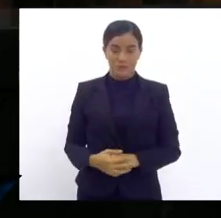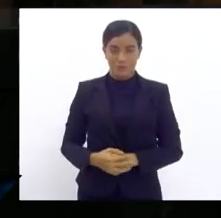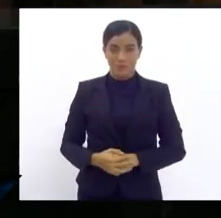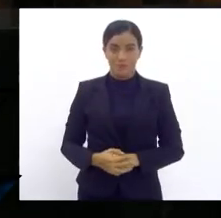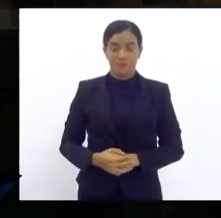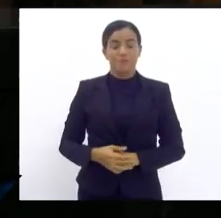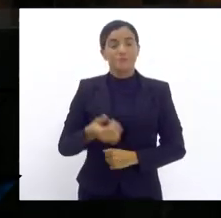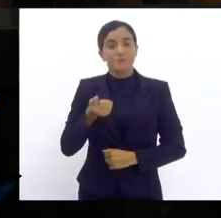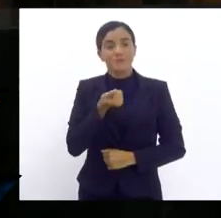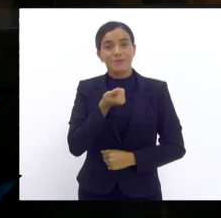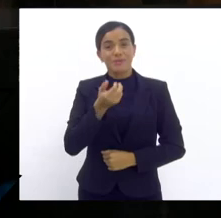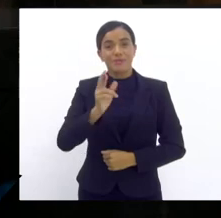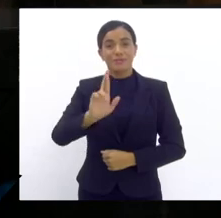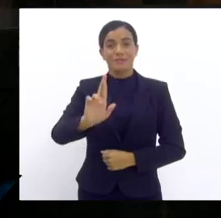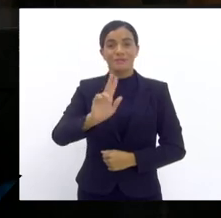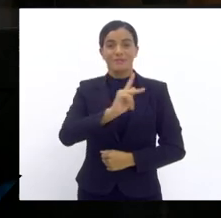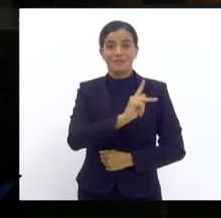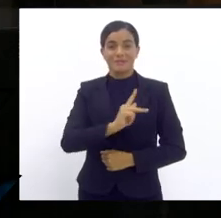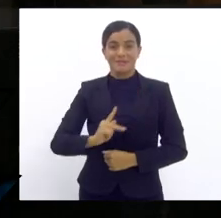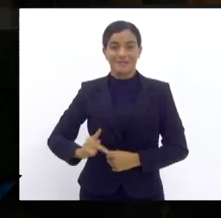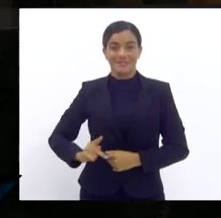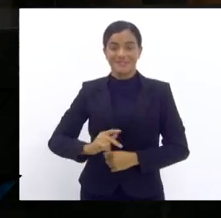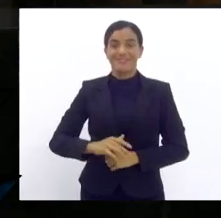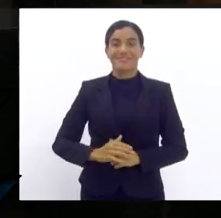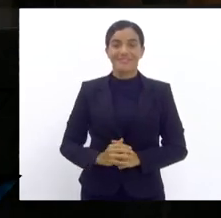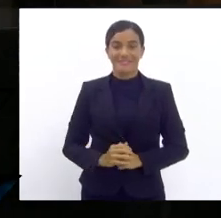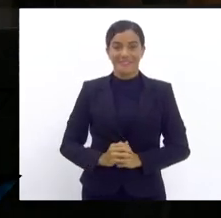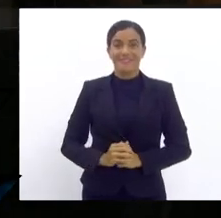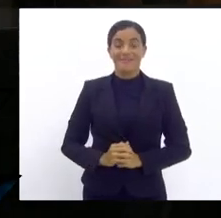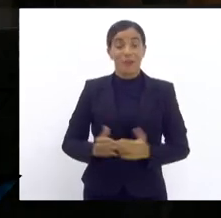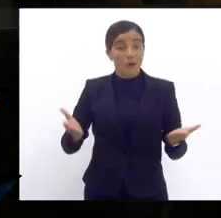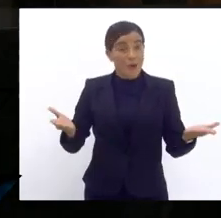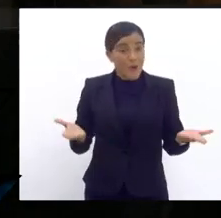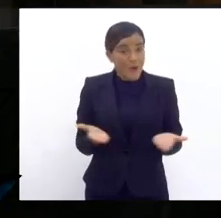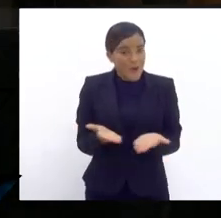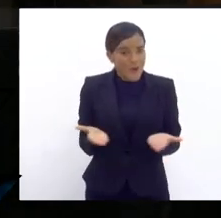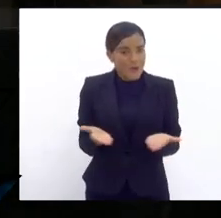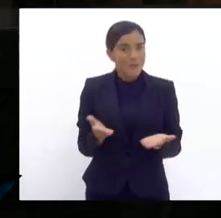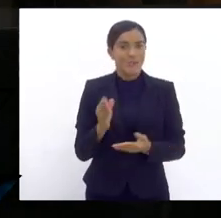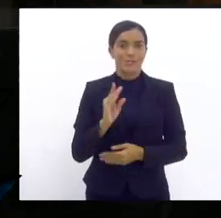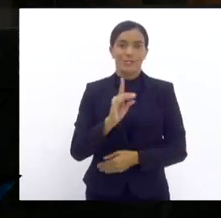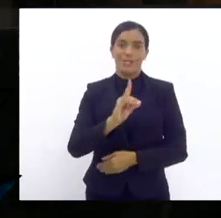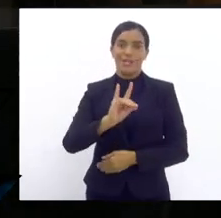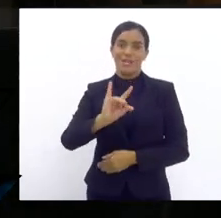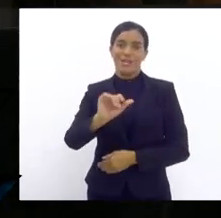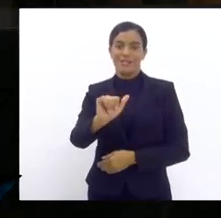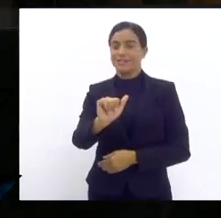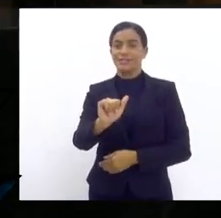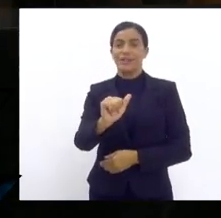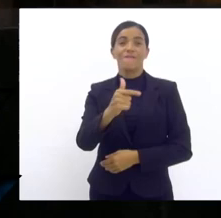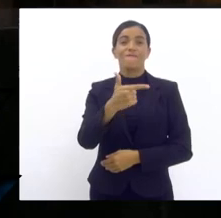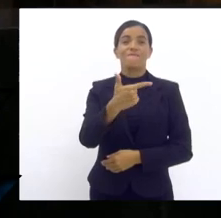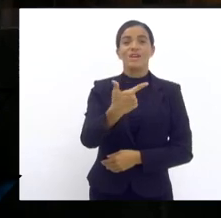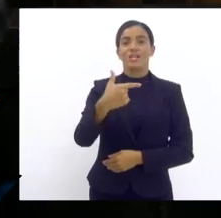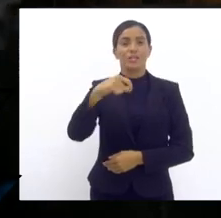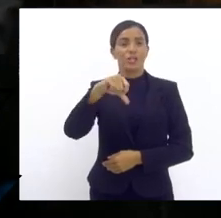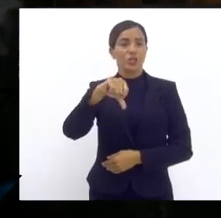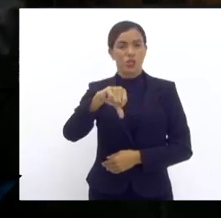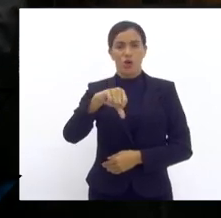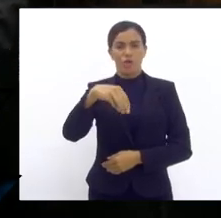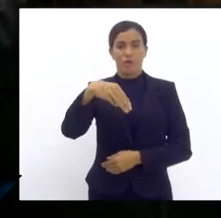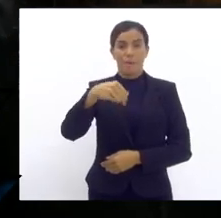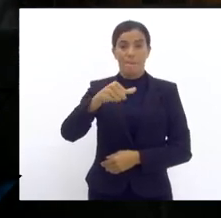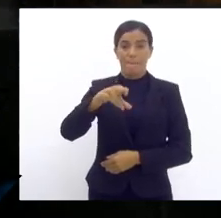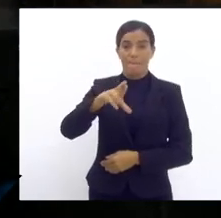senhor presidente hoje é dia 29 de